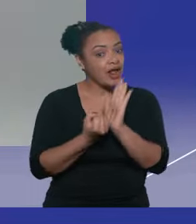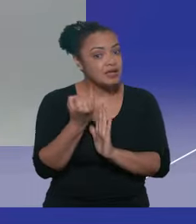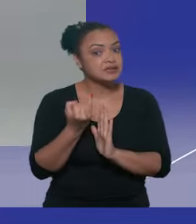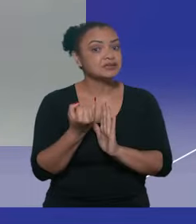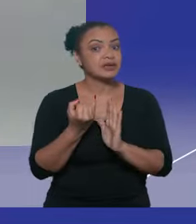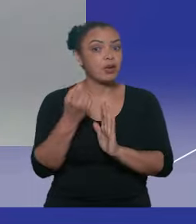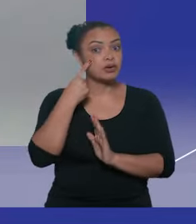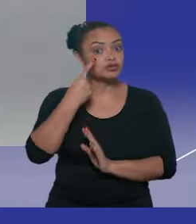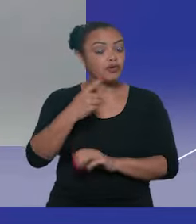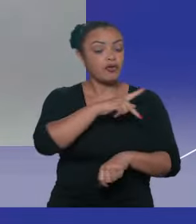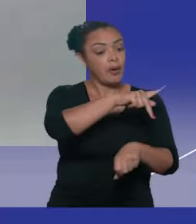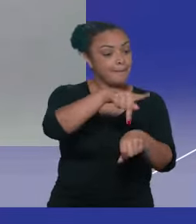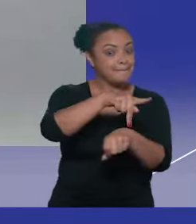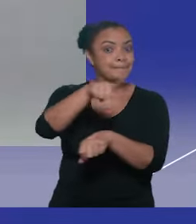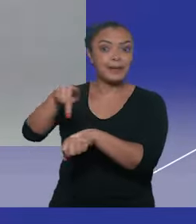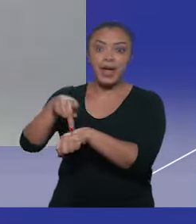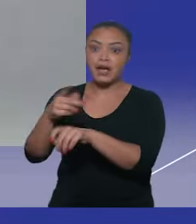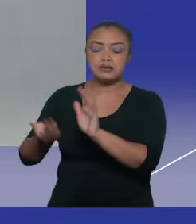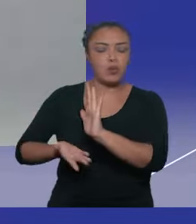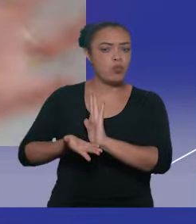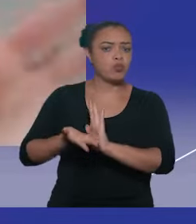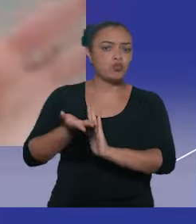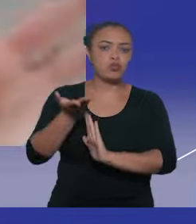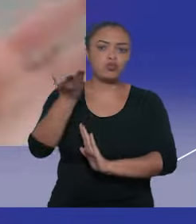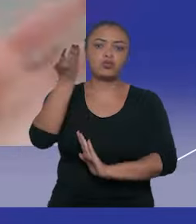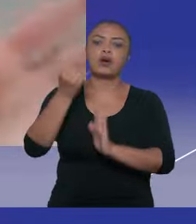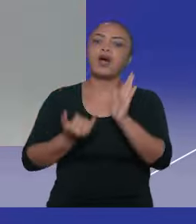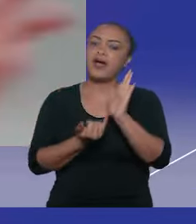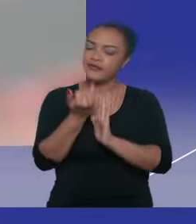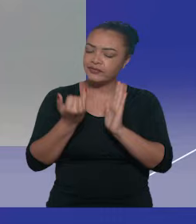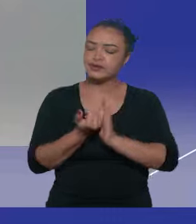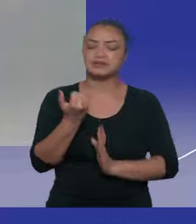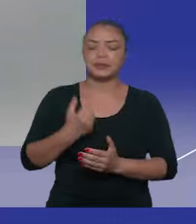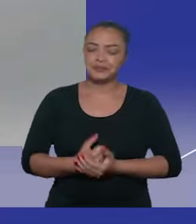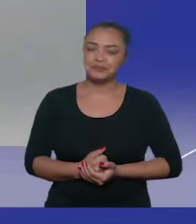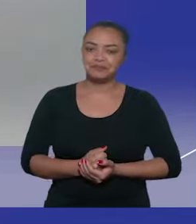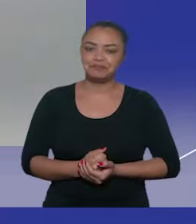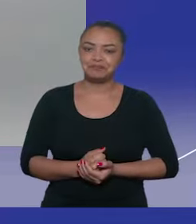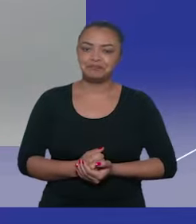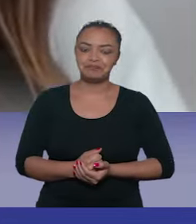inflacionária grande para vários países, foi o maior surto inflacionário em